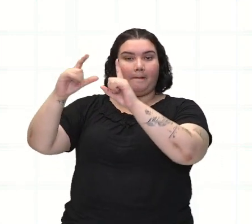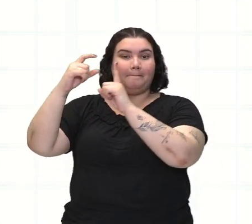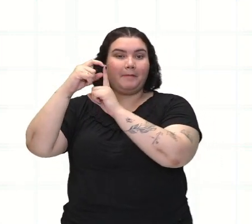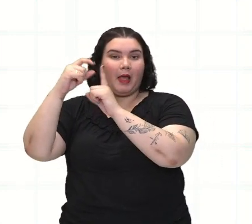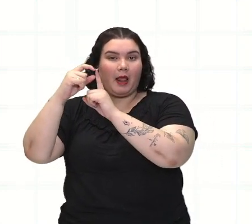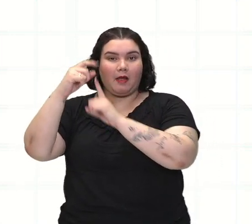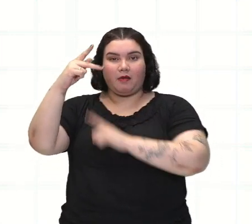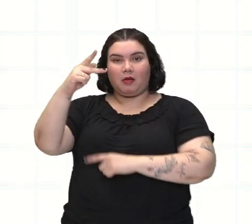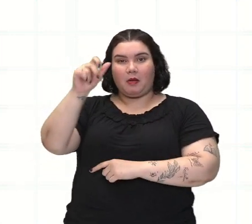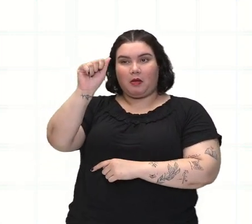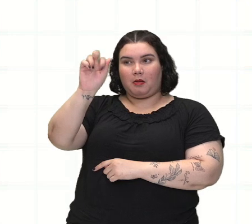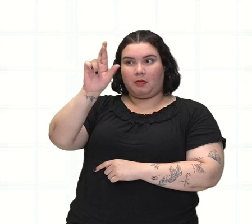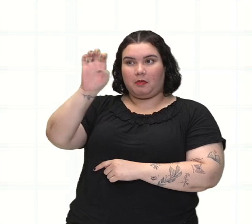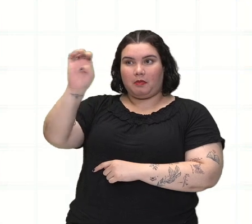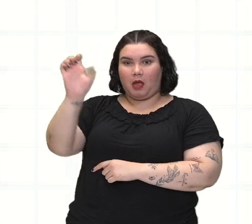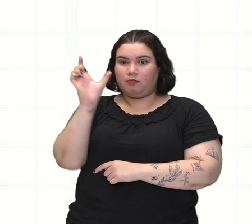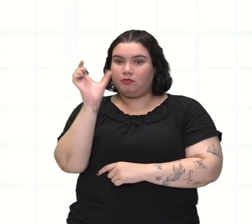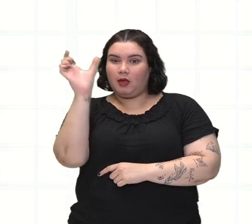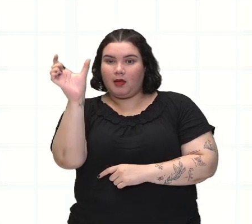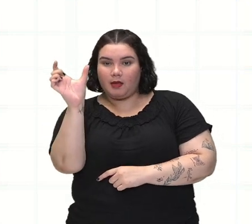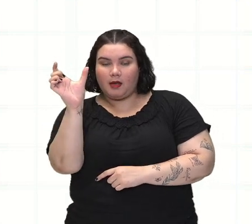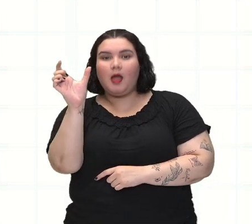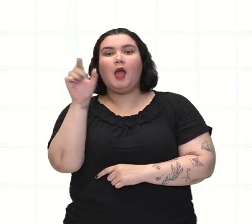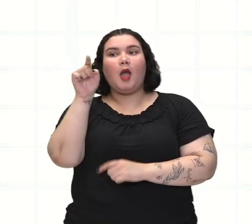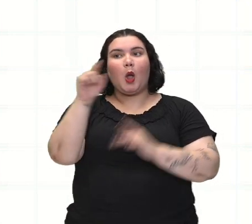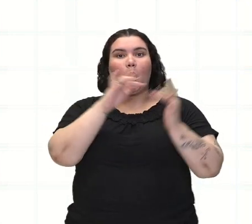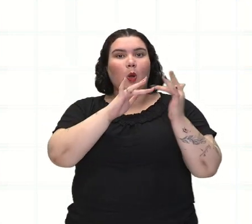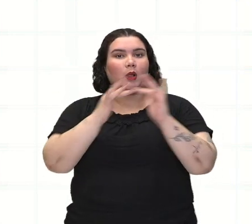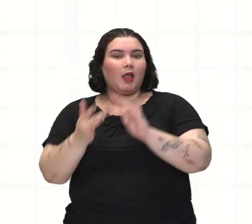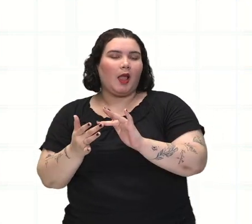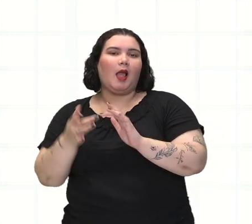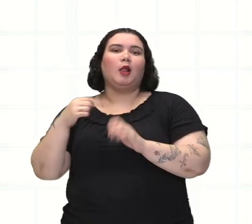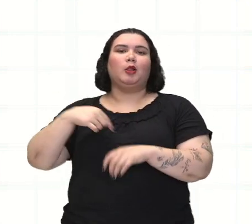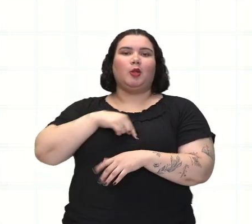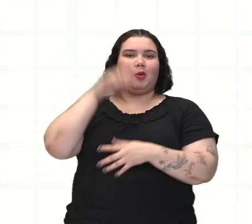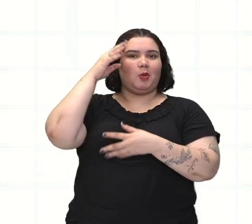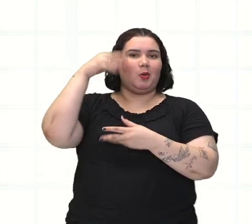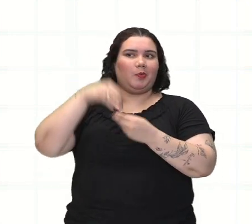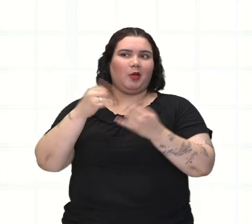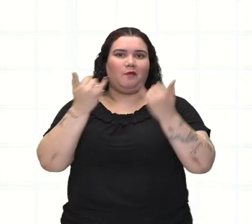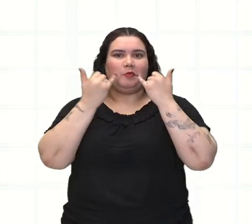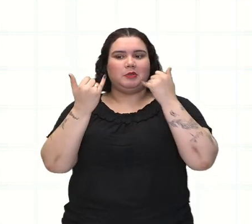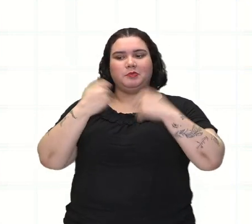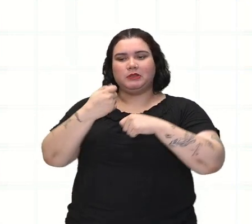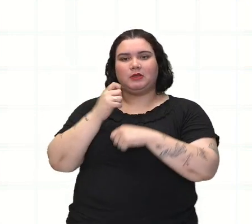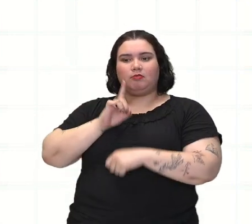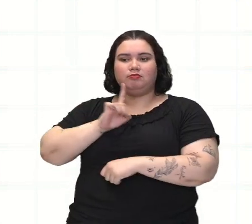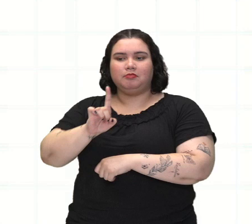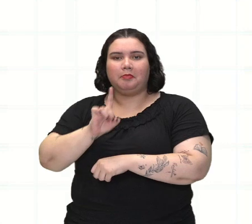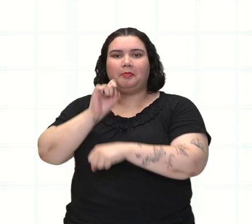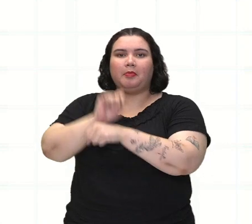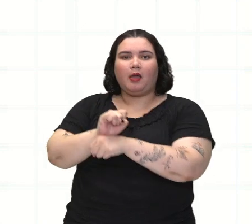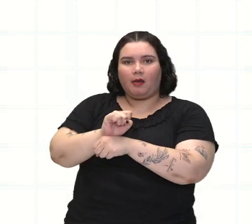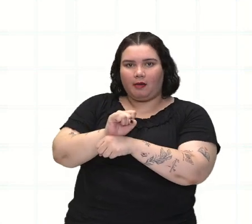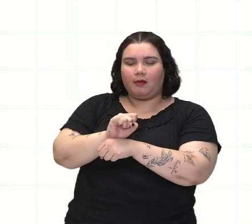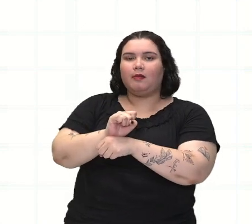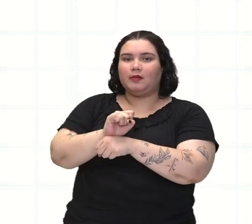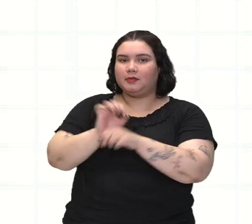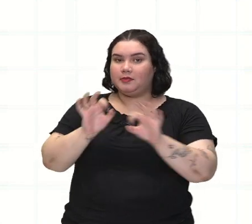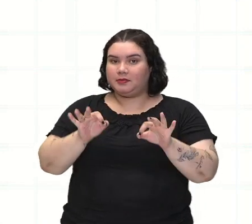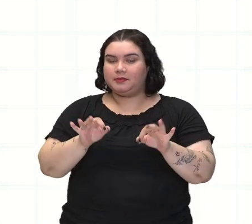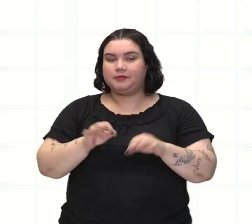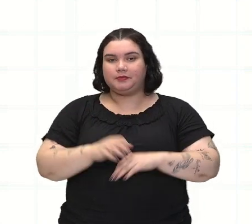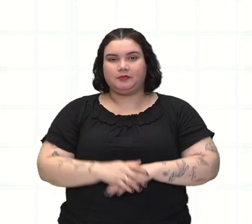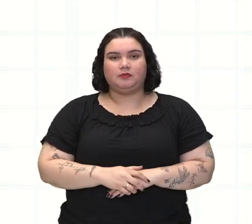dentro desse contexto, ela já passa uma informação, certinho? Então, como nós vimos,